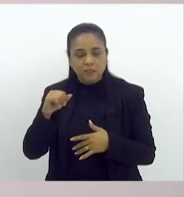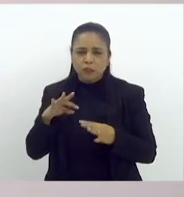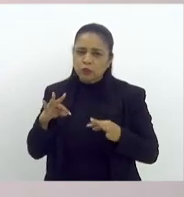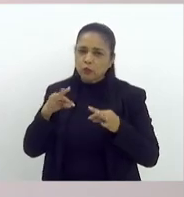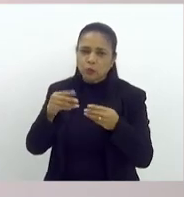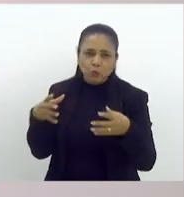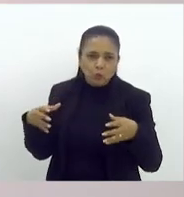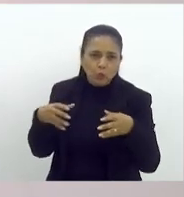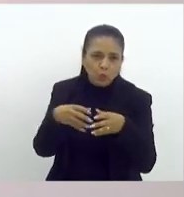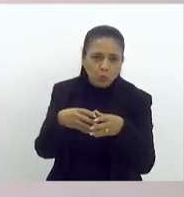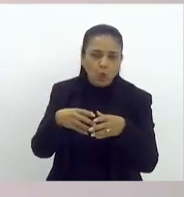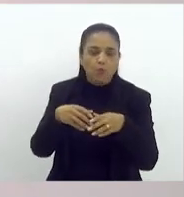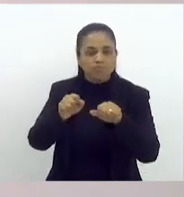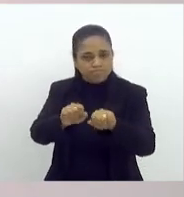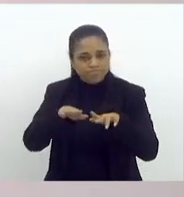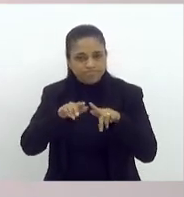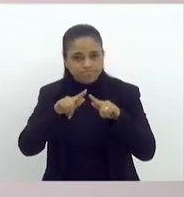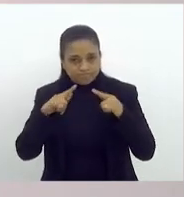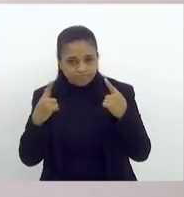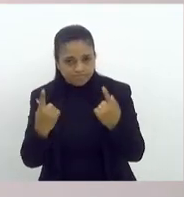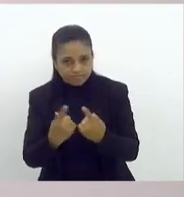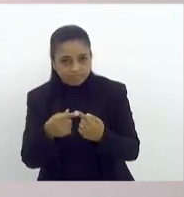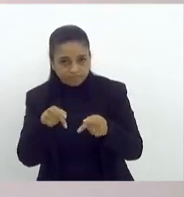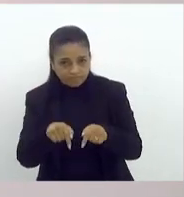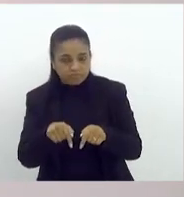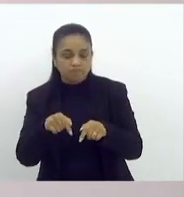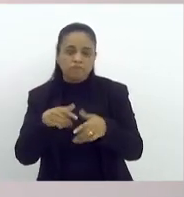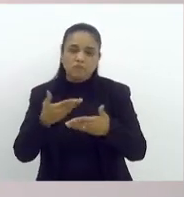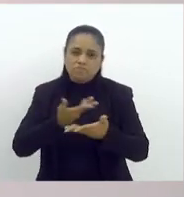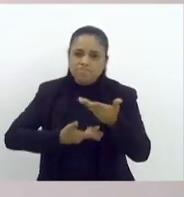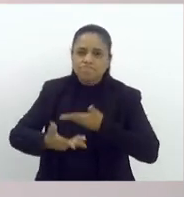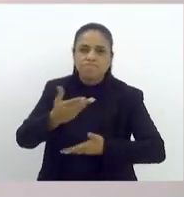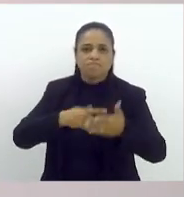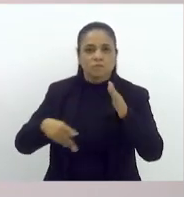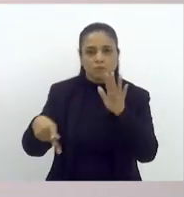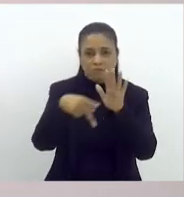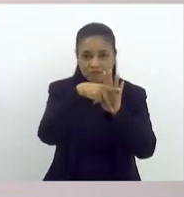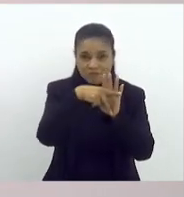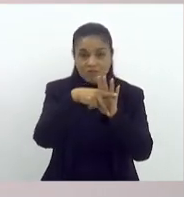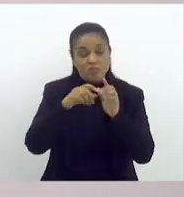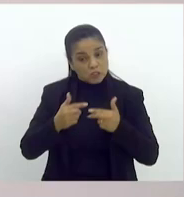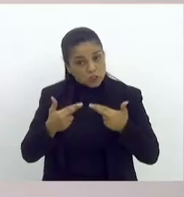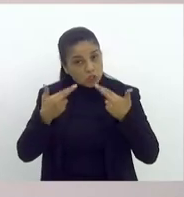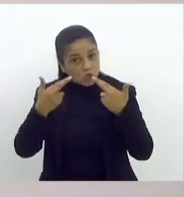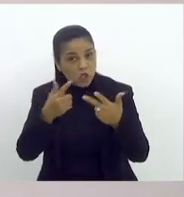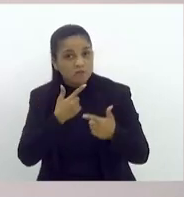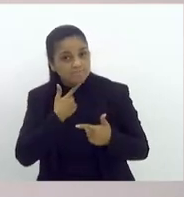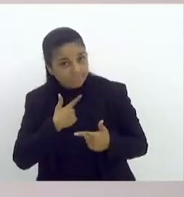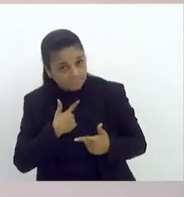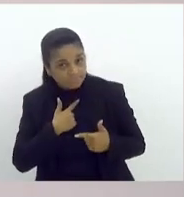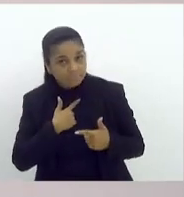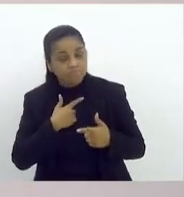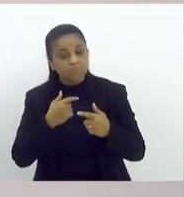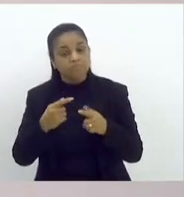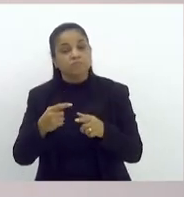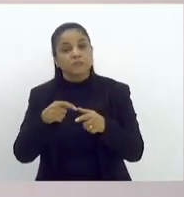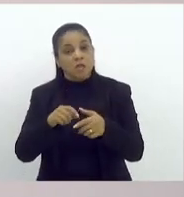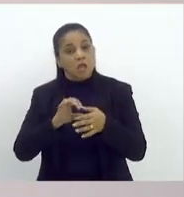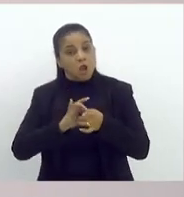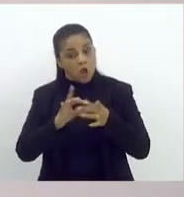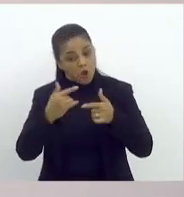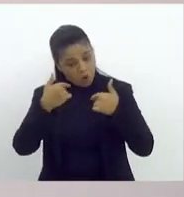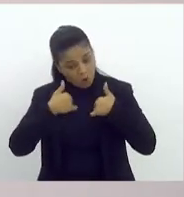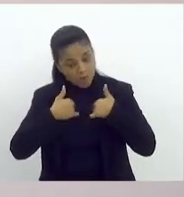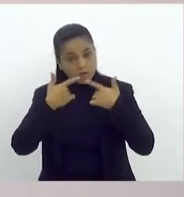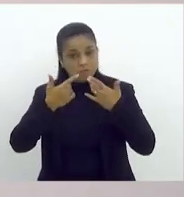todo toda essa frente parlamentar que está envolvida nesse projeto desejo sorte pode contar comigo e com